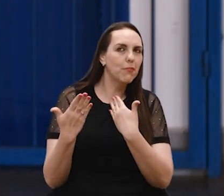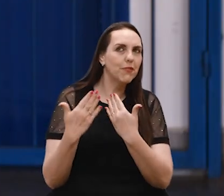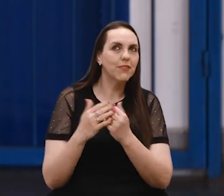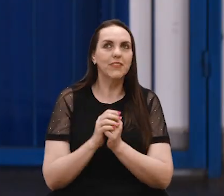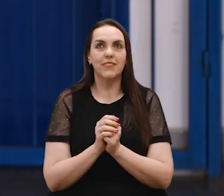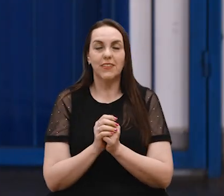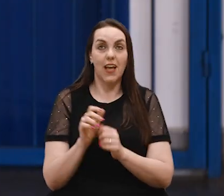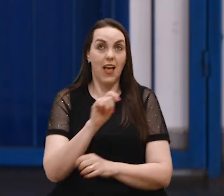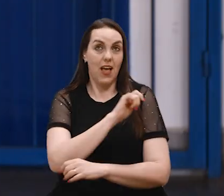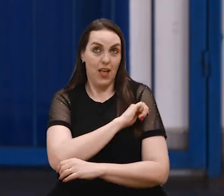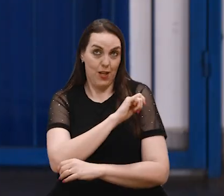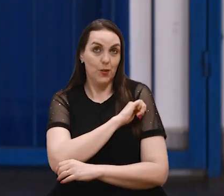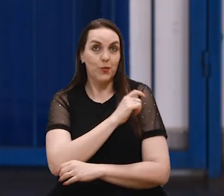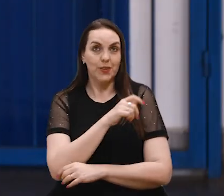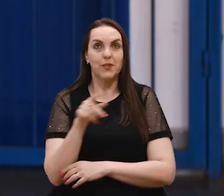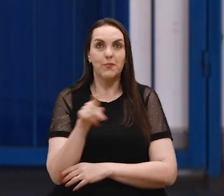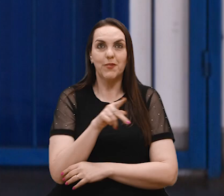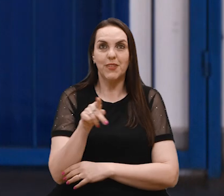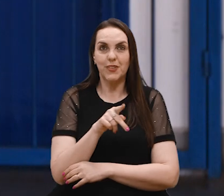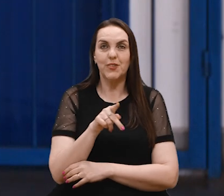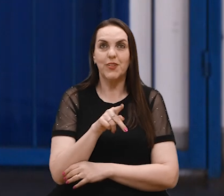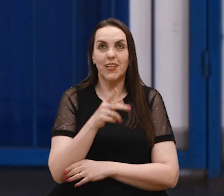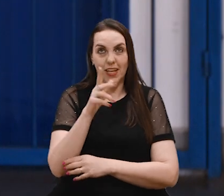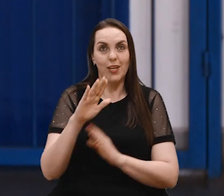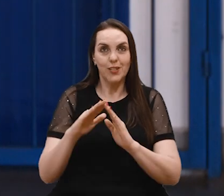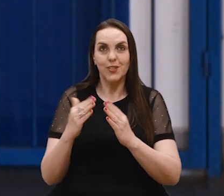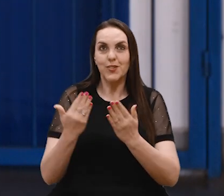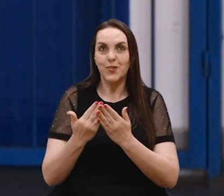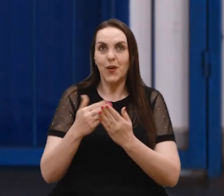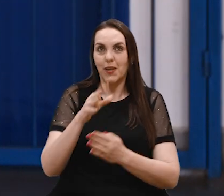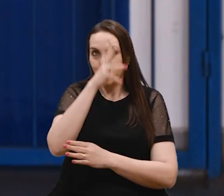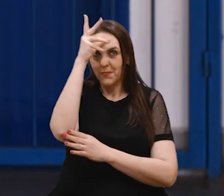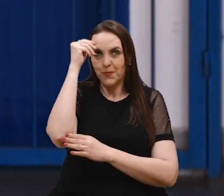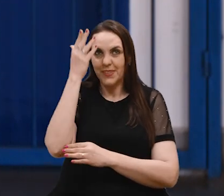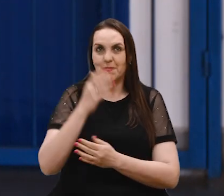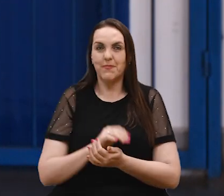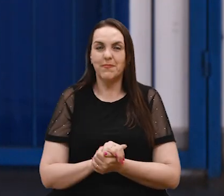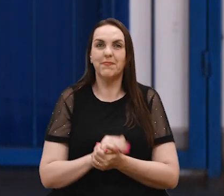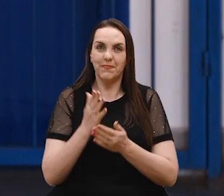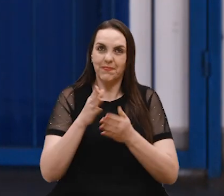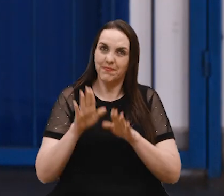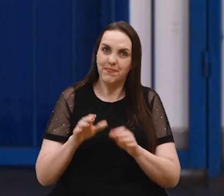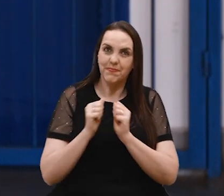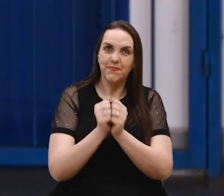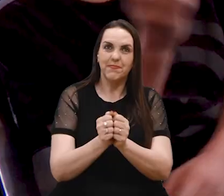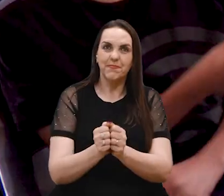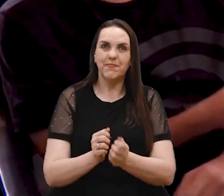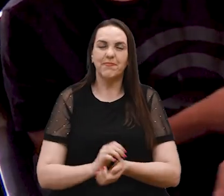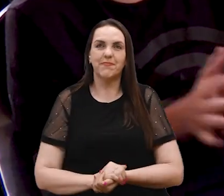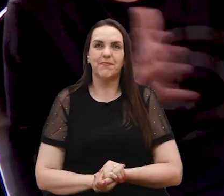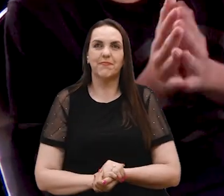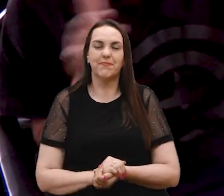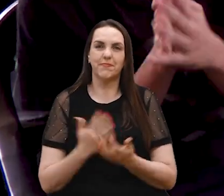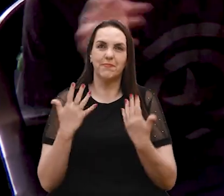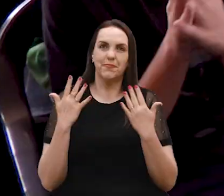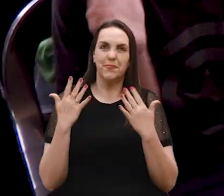e com aluna e professora de uma escola municipal. Fique com a gente.